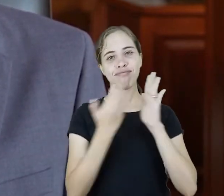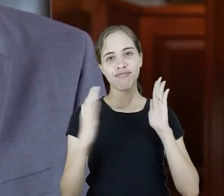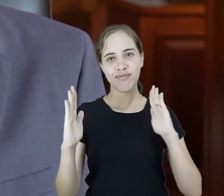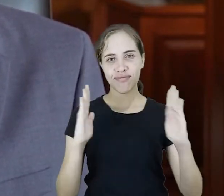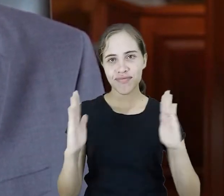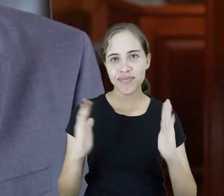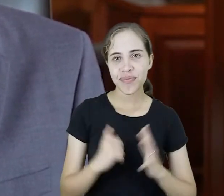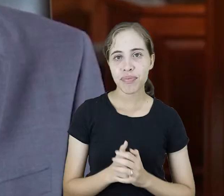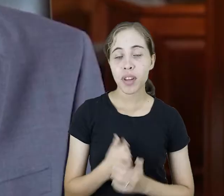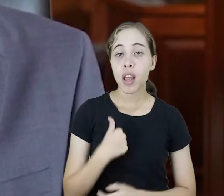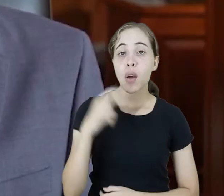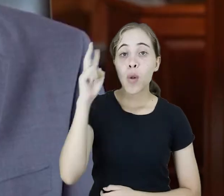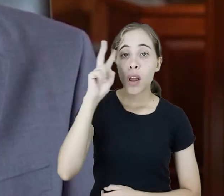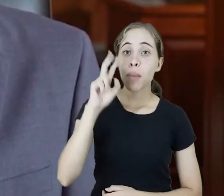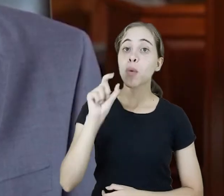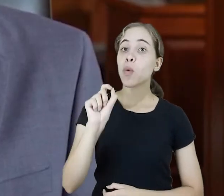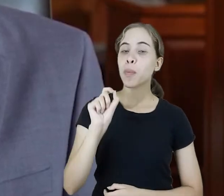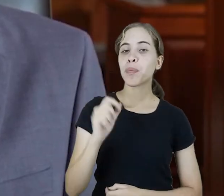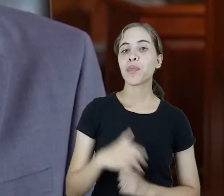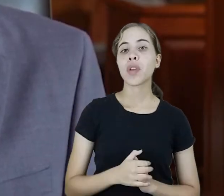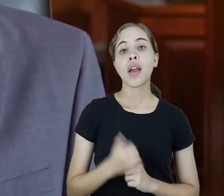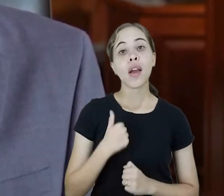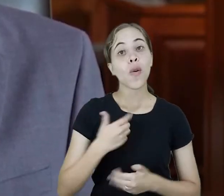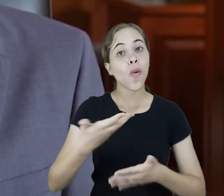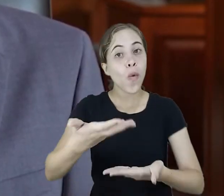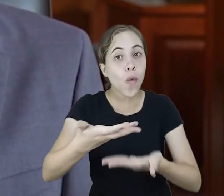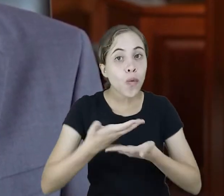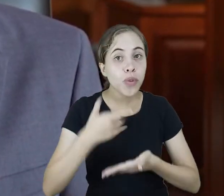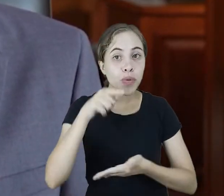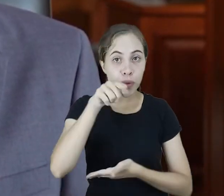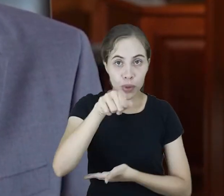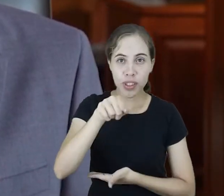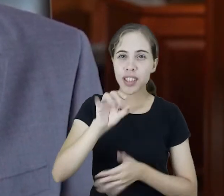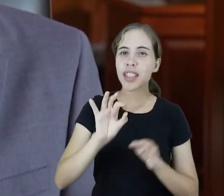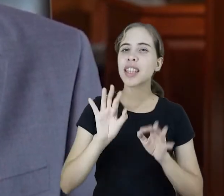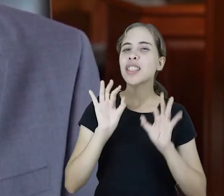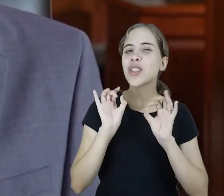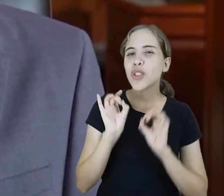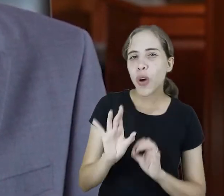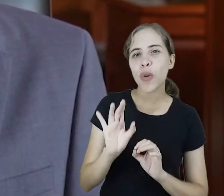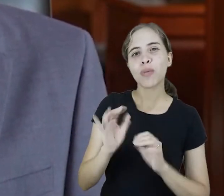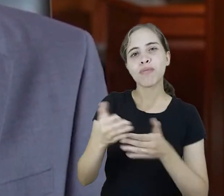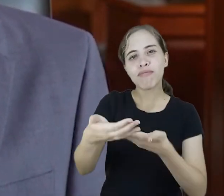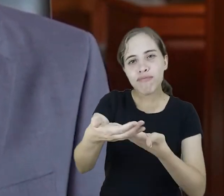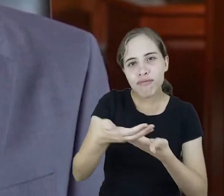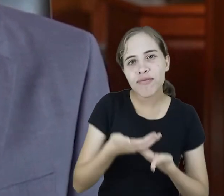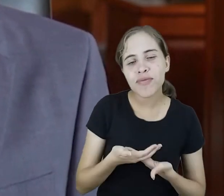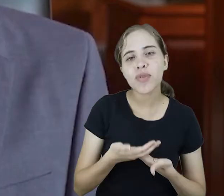Eu posso te convidar a fazer algo que o ajudará de um modo sem igual?